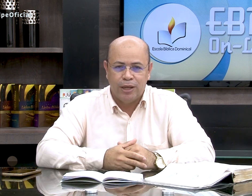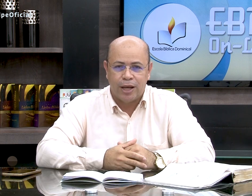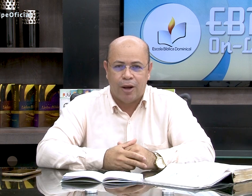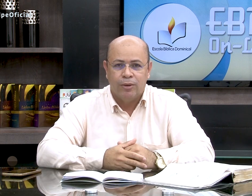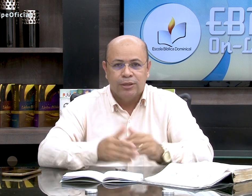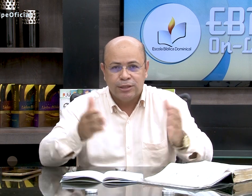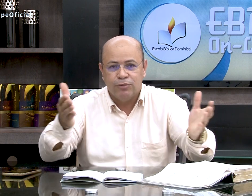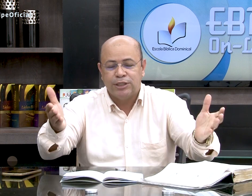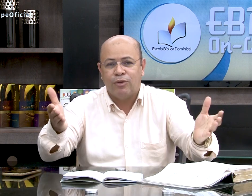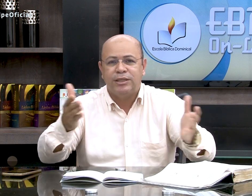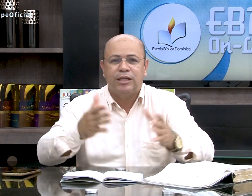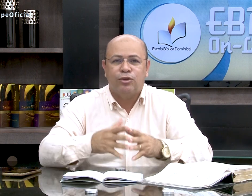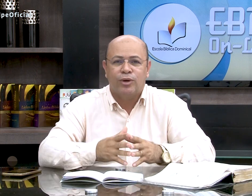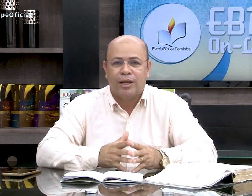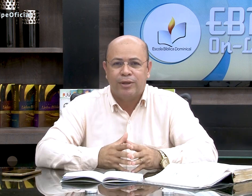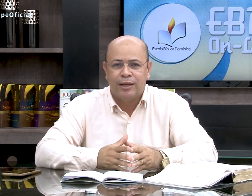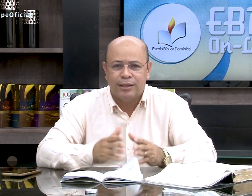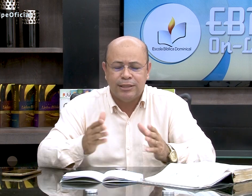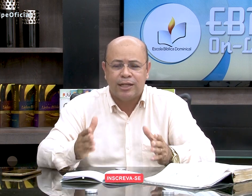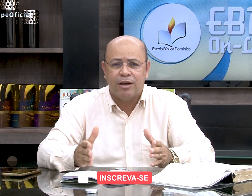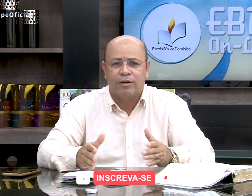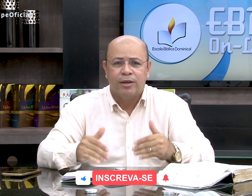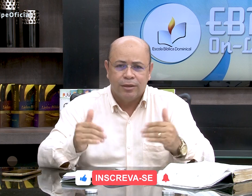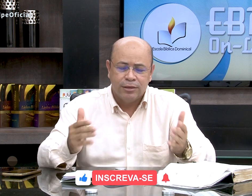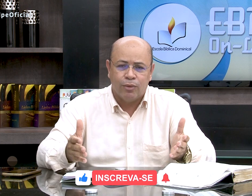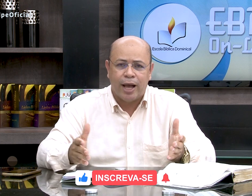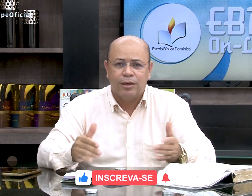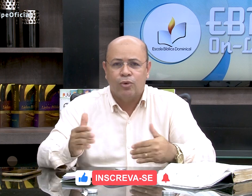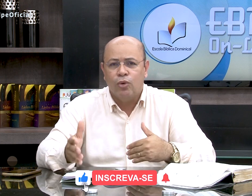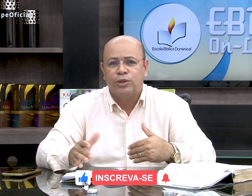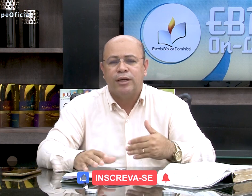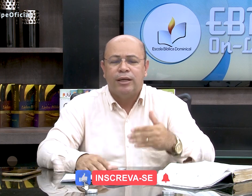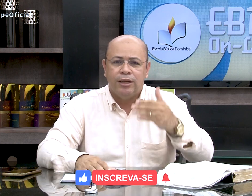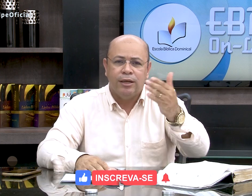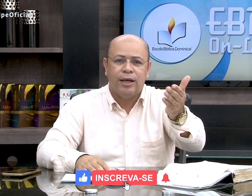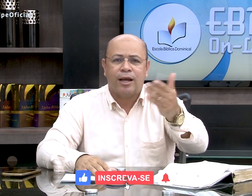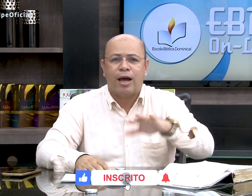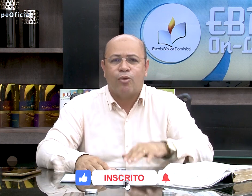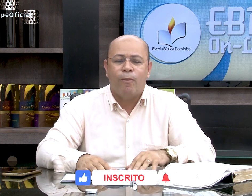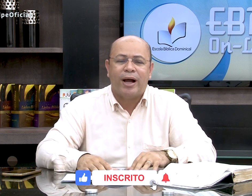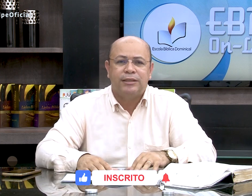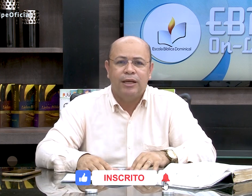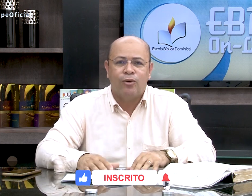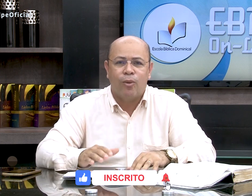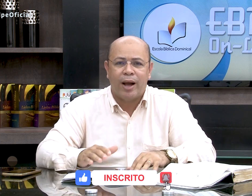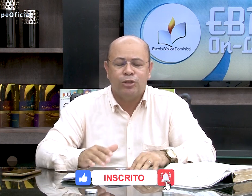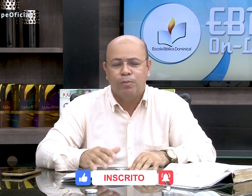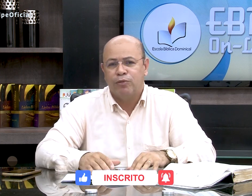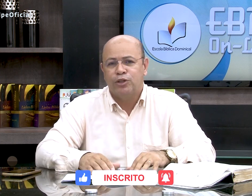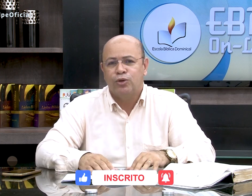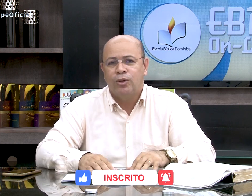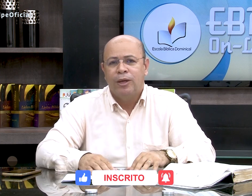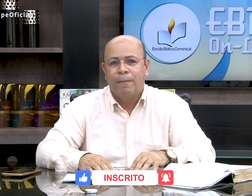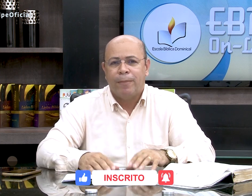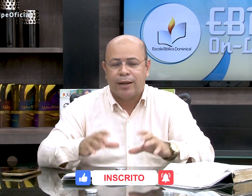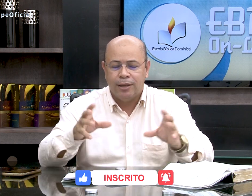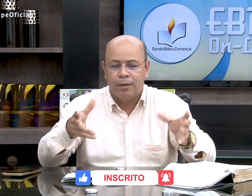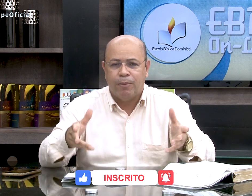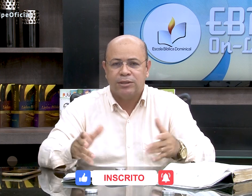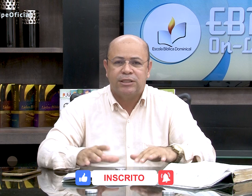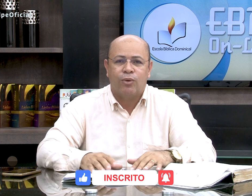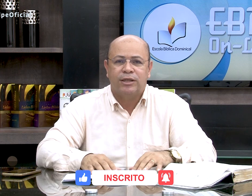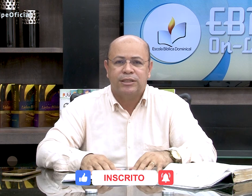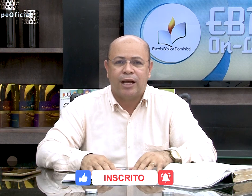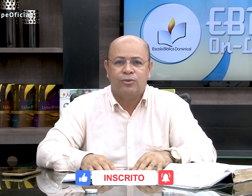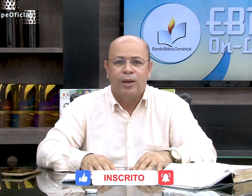Bíblica Dominical. Se você não é inscrito no canal da igreja, se inscreva, dê um like, curta, e, é claro, compartilhe com mais um professor para